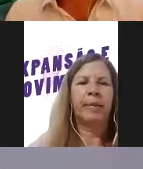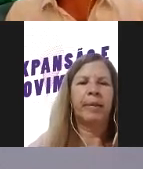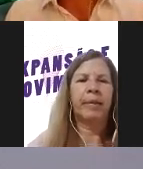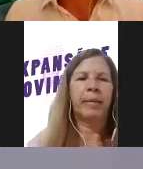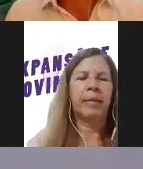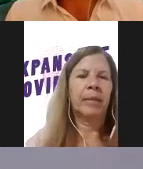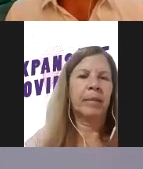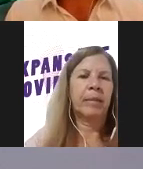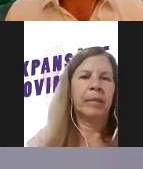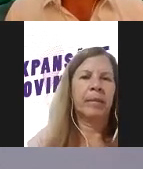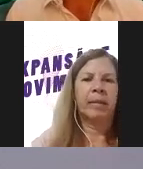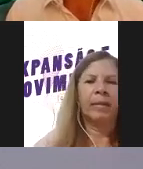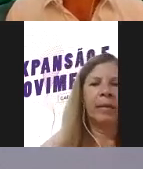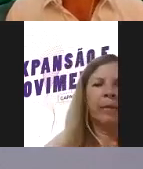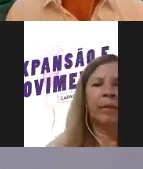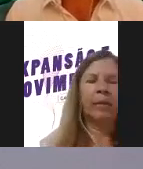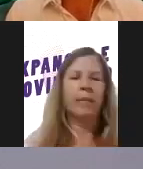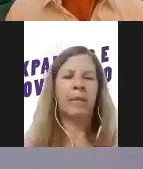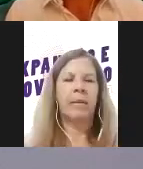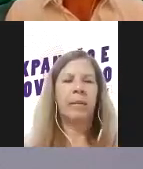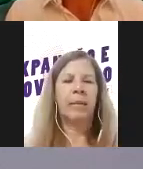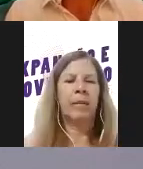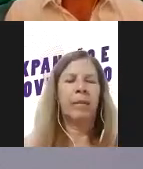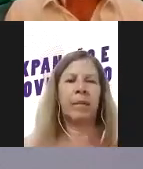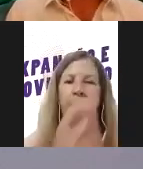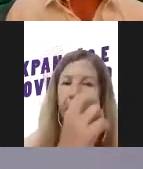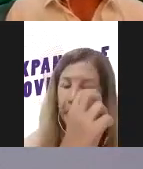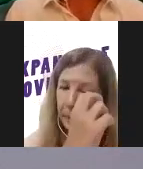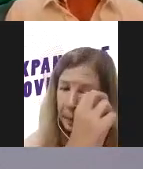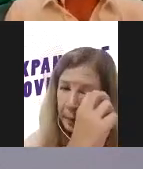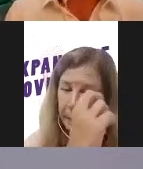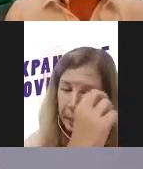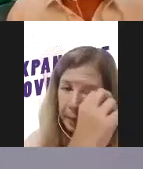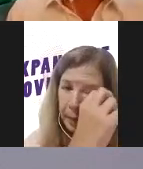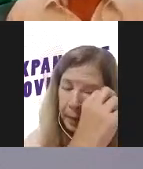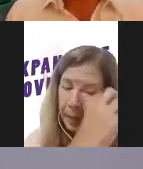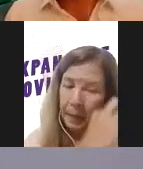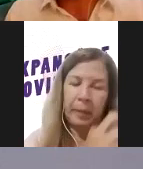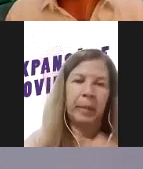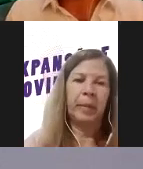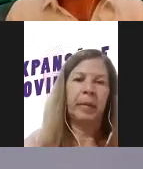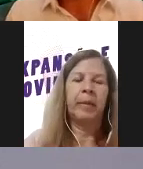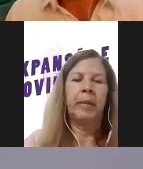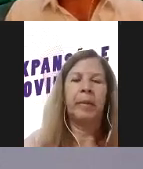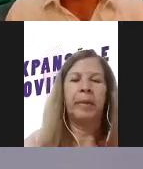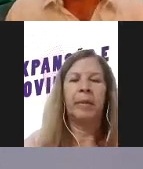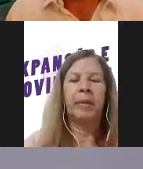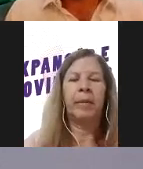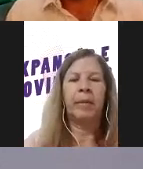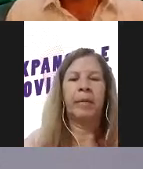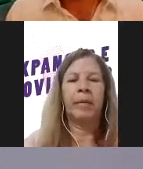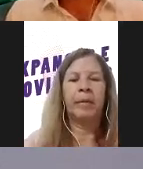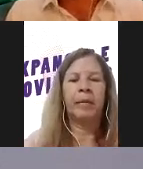profissionais, na passagem de plantão, inclusive, o Felipe era, olha, sabe o bebê lá do 505?